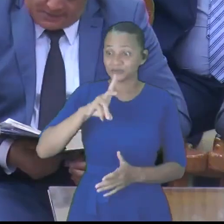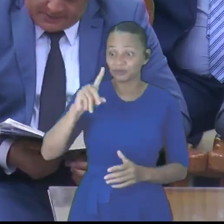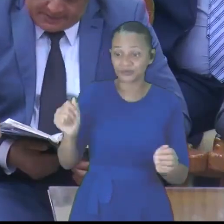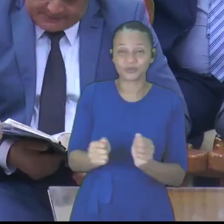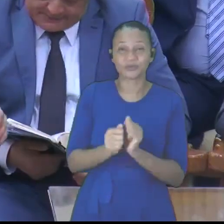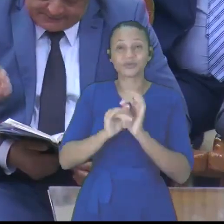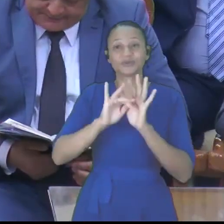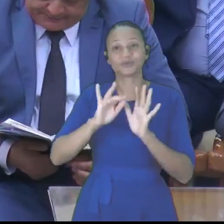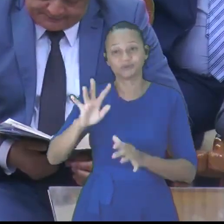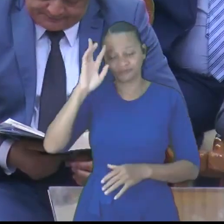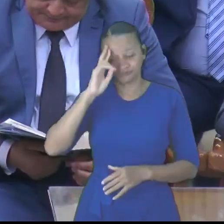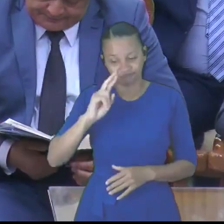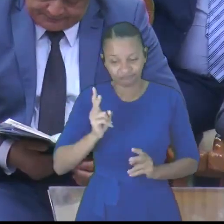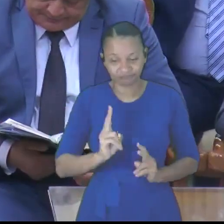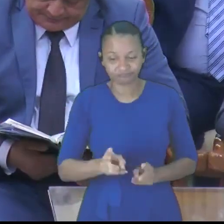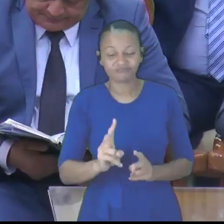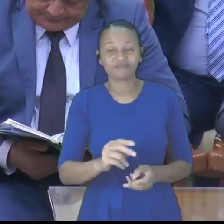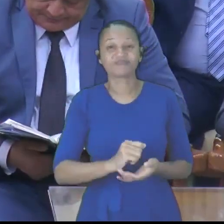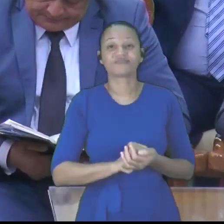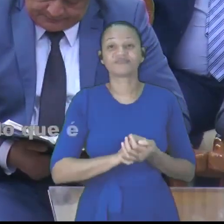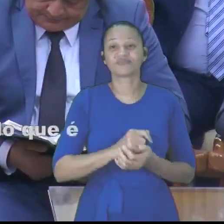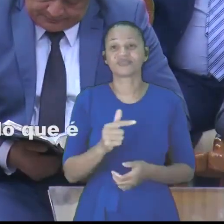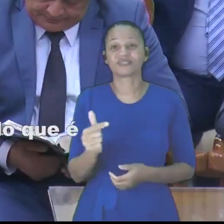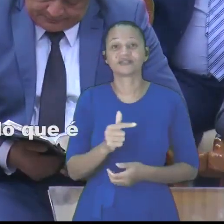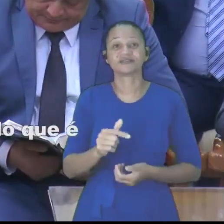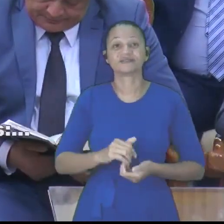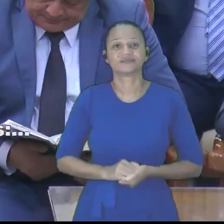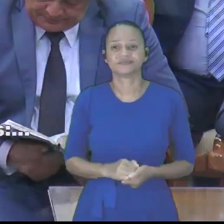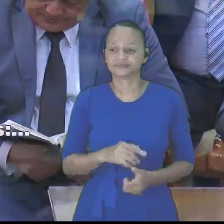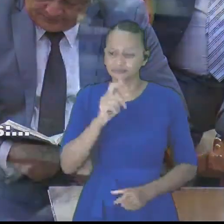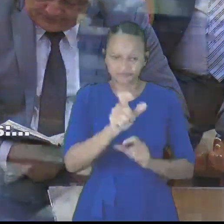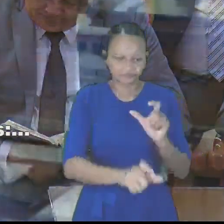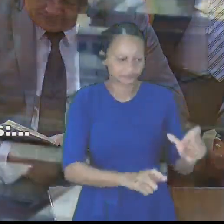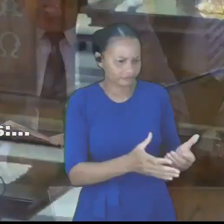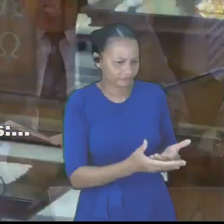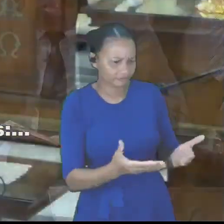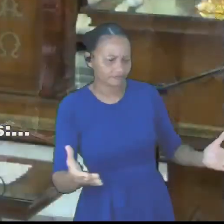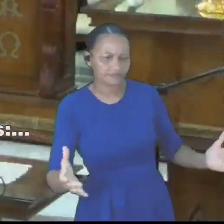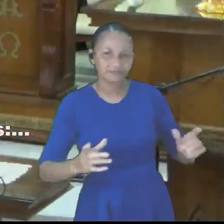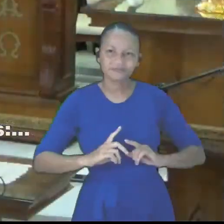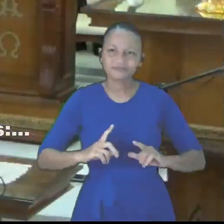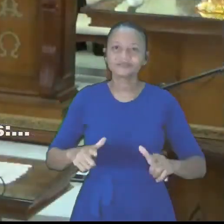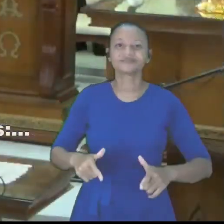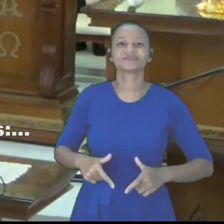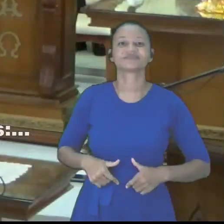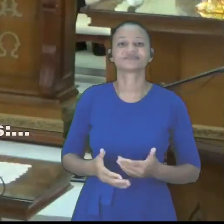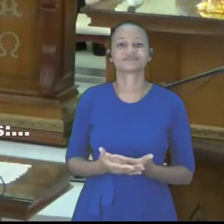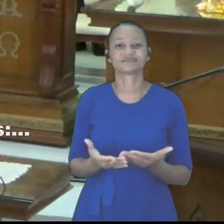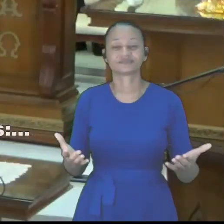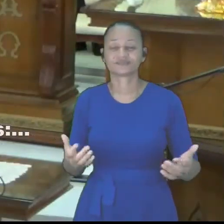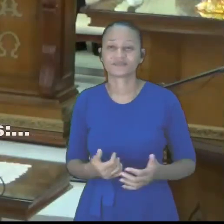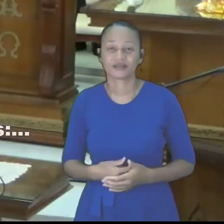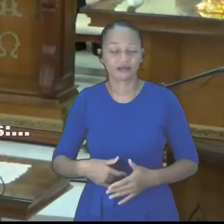Senhor. Prossiga, 22. Varões israelitas,